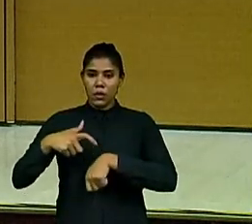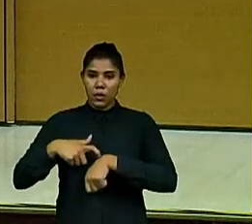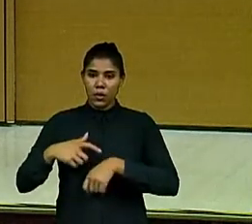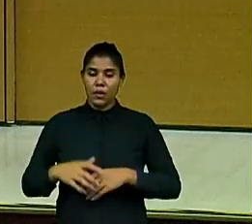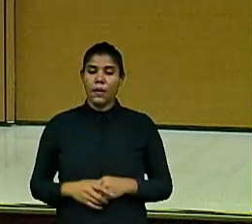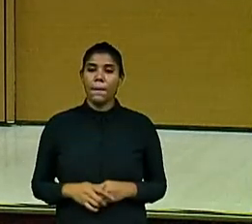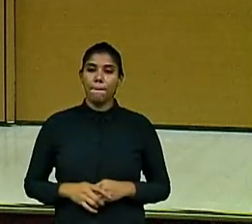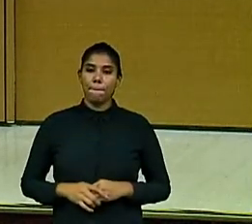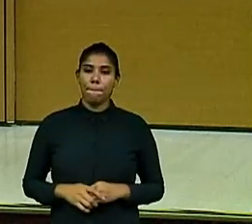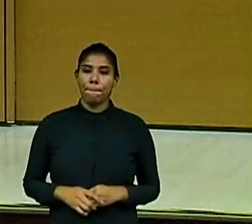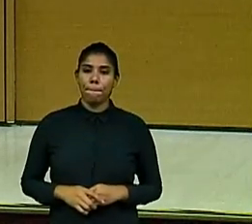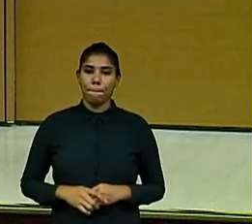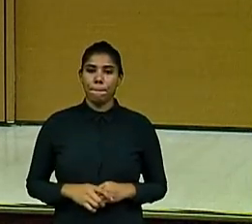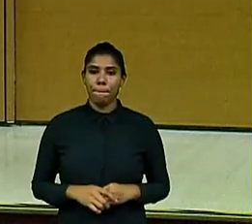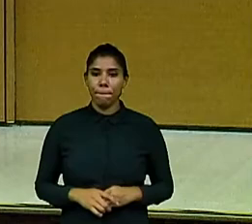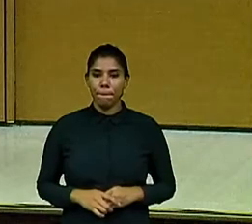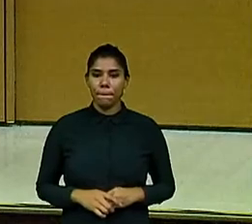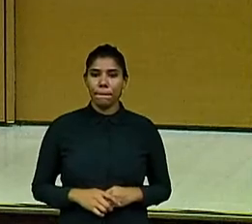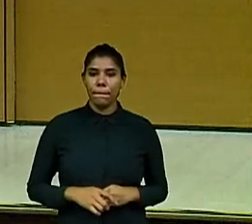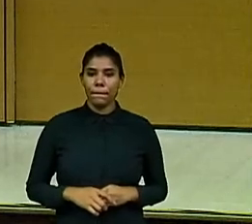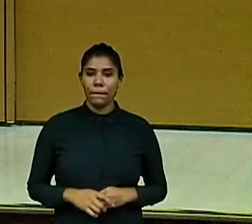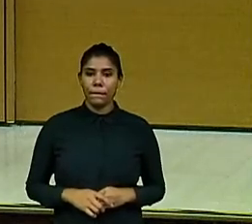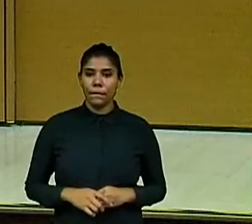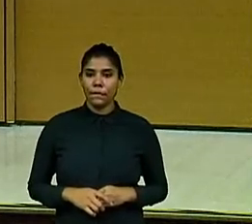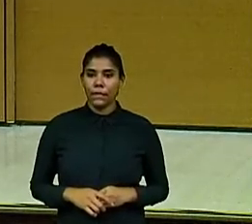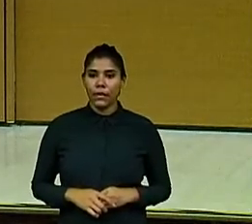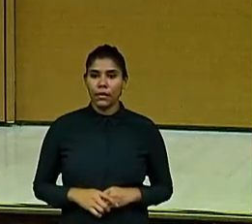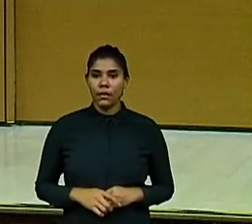pelo tempo maior a frequência ok